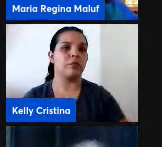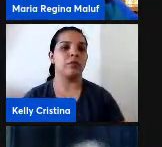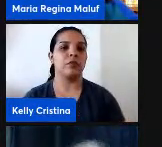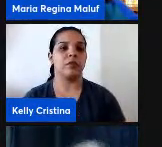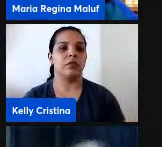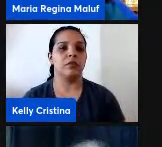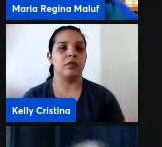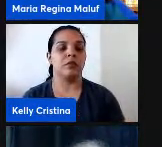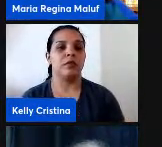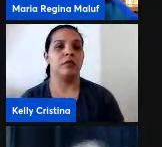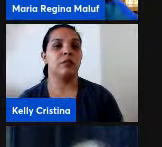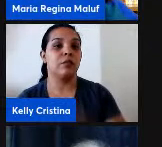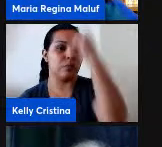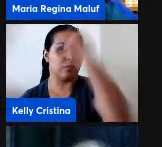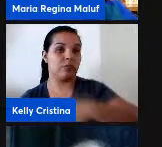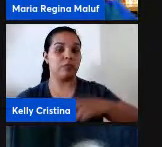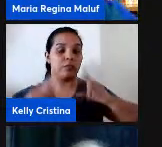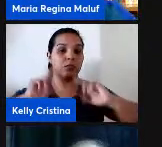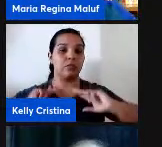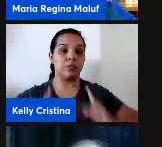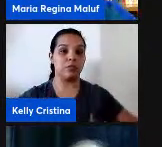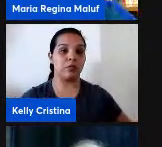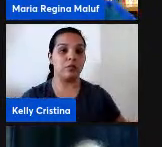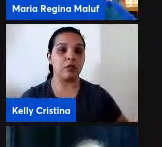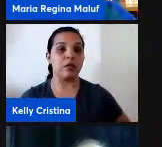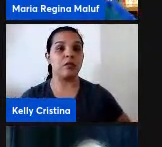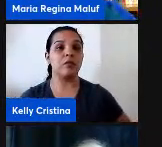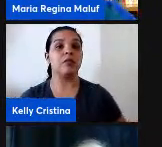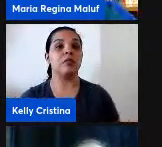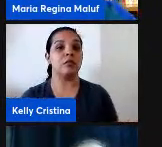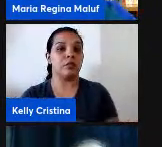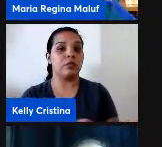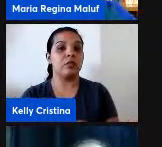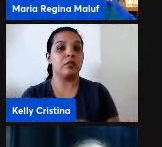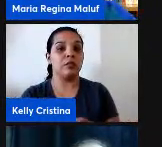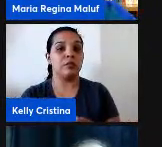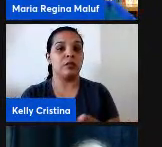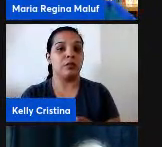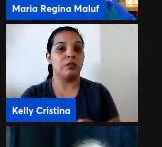O ser humano, inclusive o ser humano que a gente